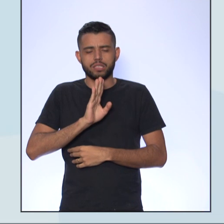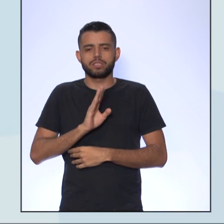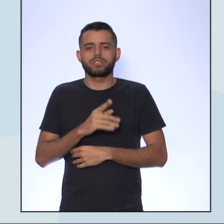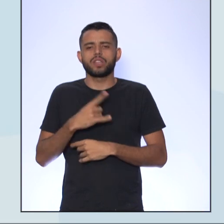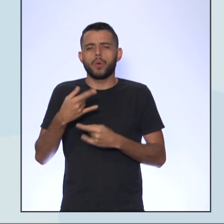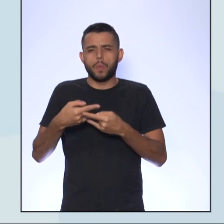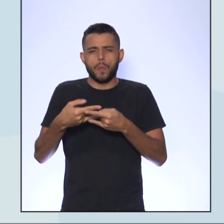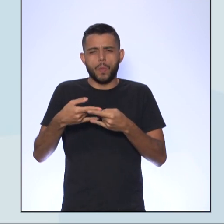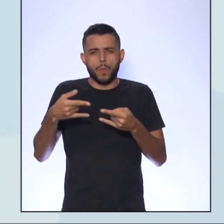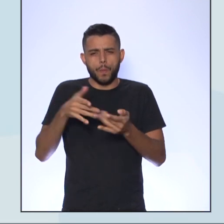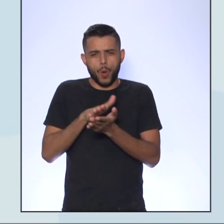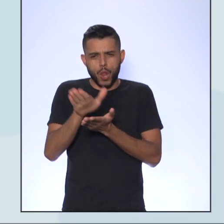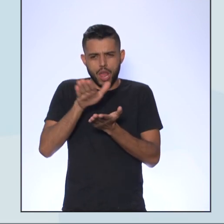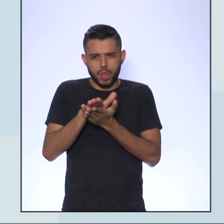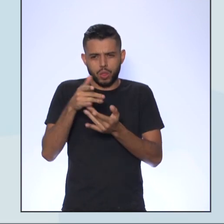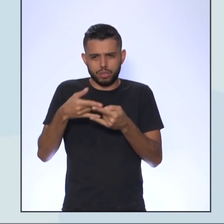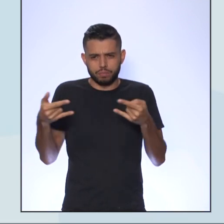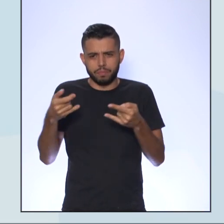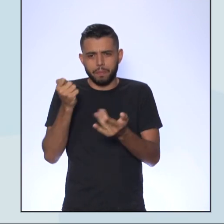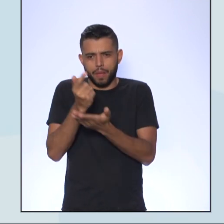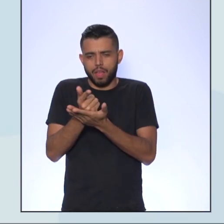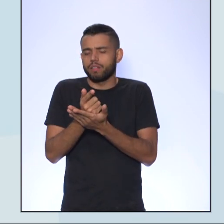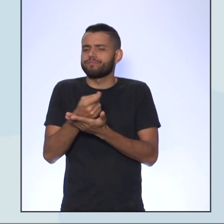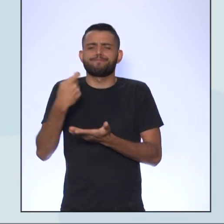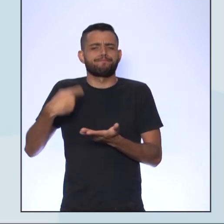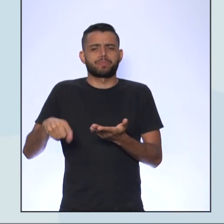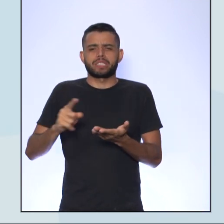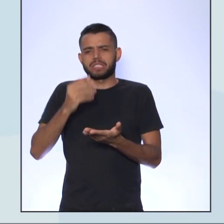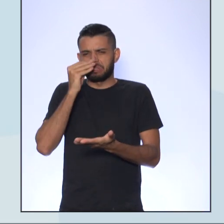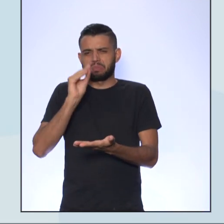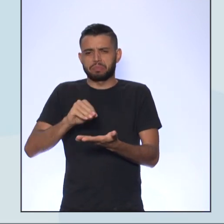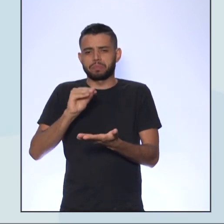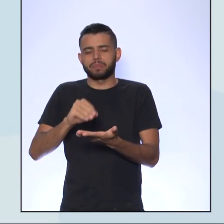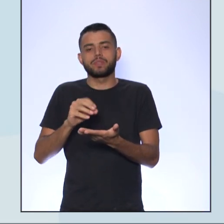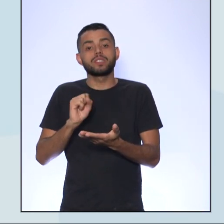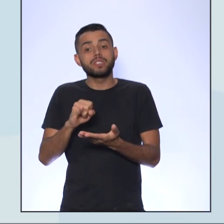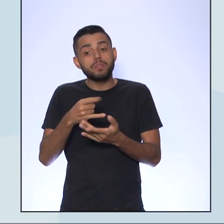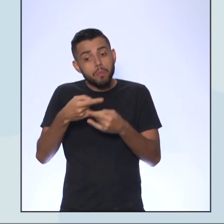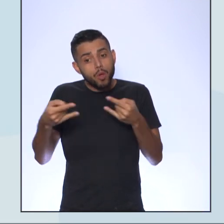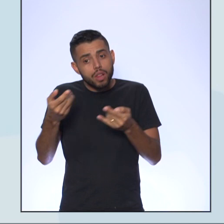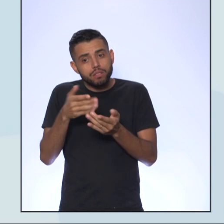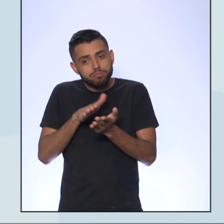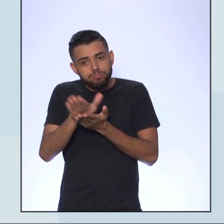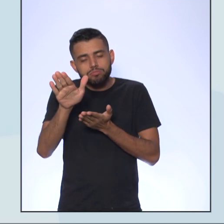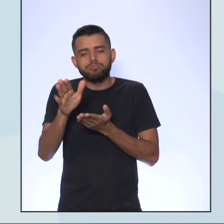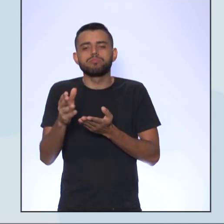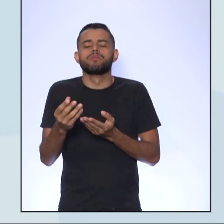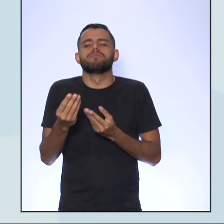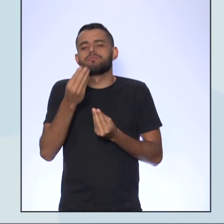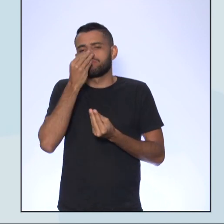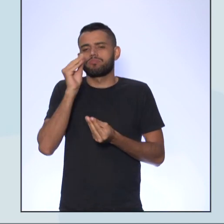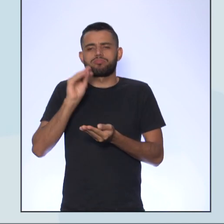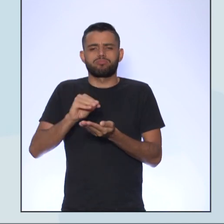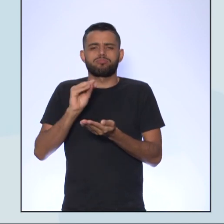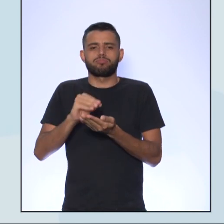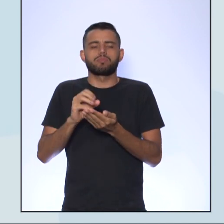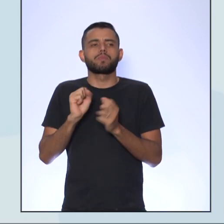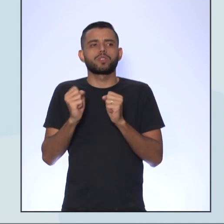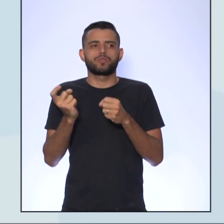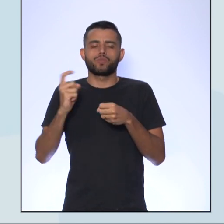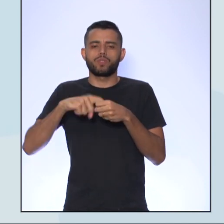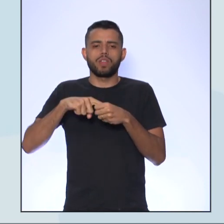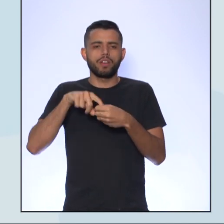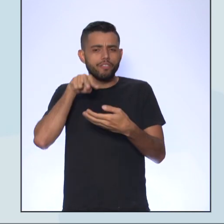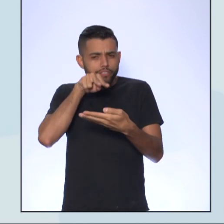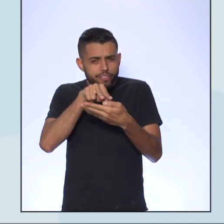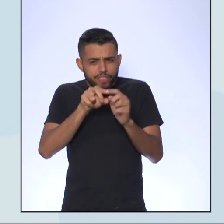boleto emitido. Inclusive, se você já recebeu o boleto, você pode voltar lá na sua inscrição e confirmar se já aparece